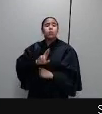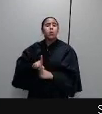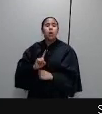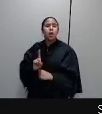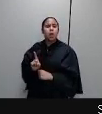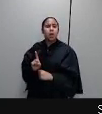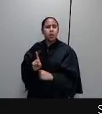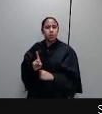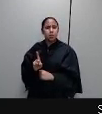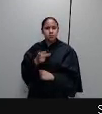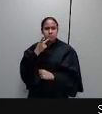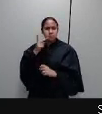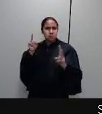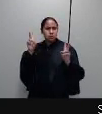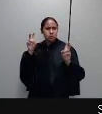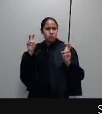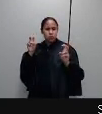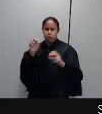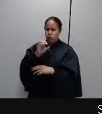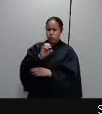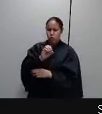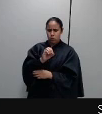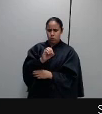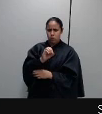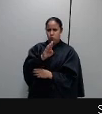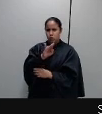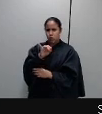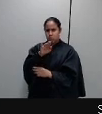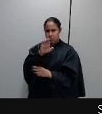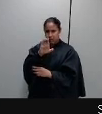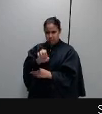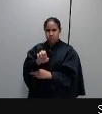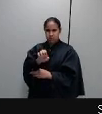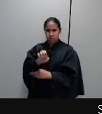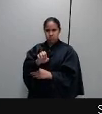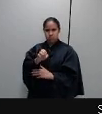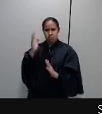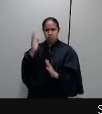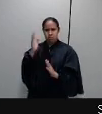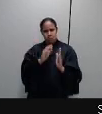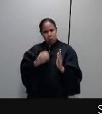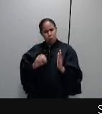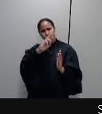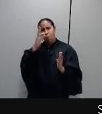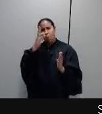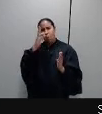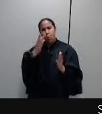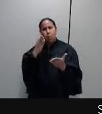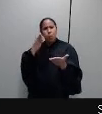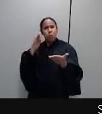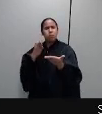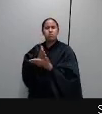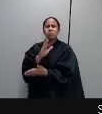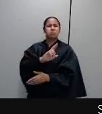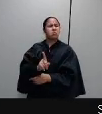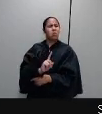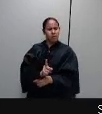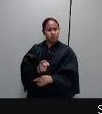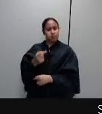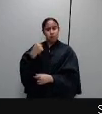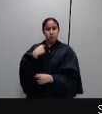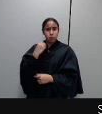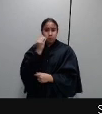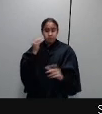apontado o óbice eu vou tentar aqui fazer uma uma uma rápida análise disso